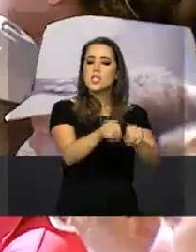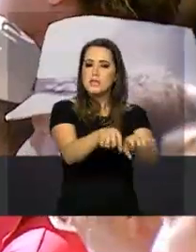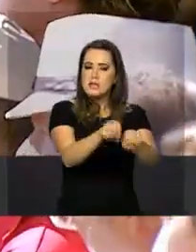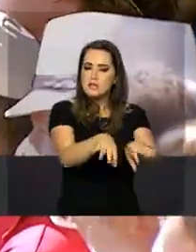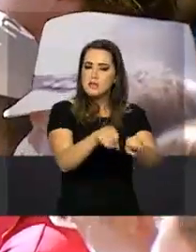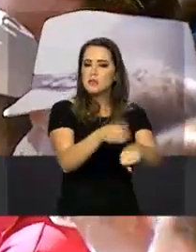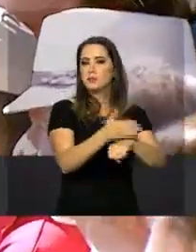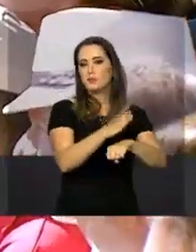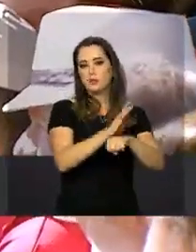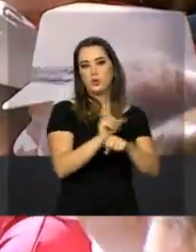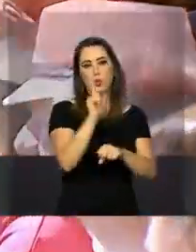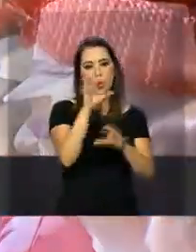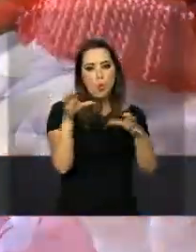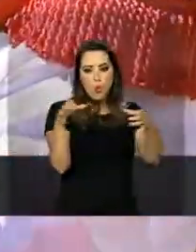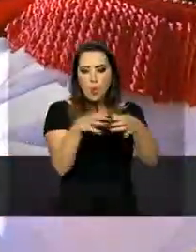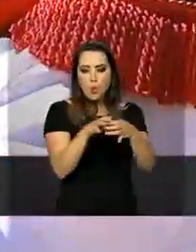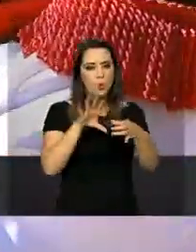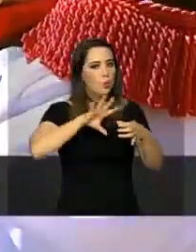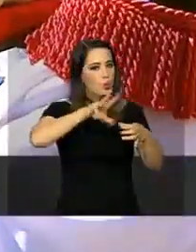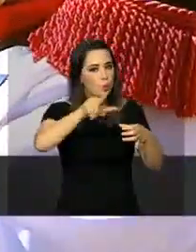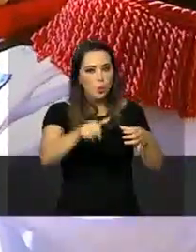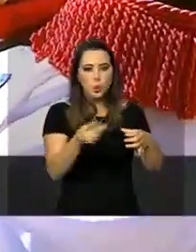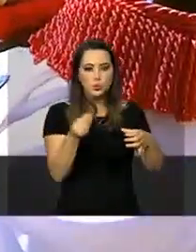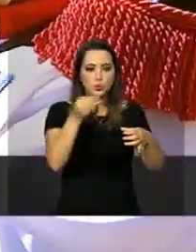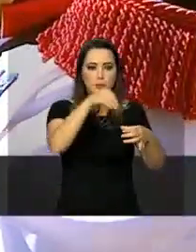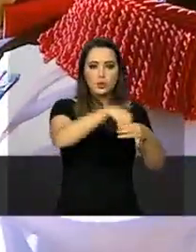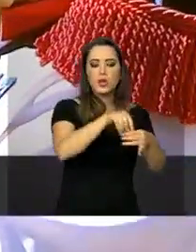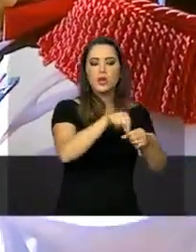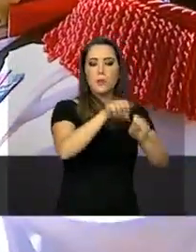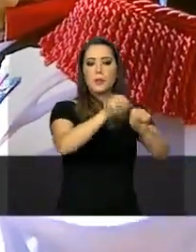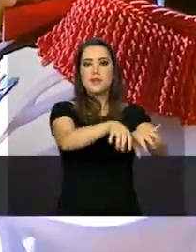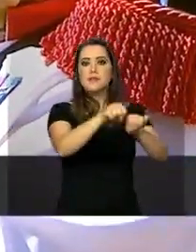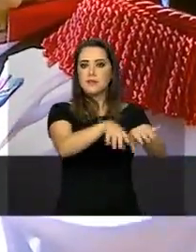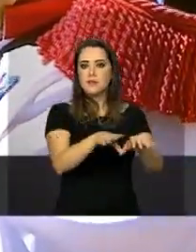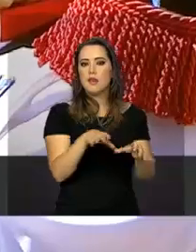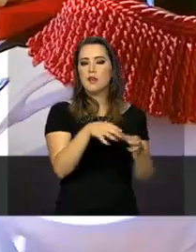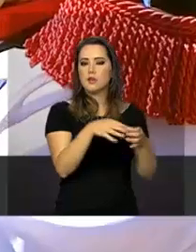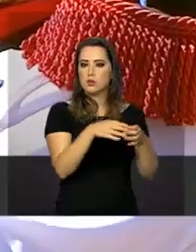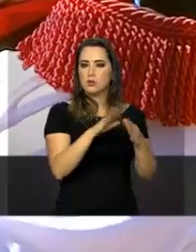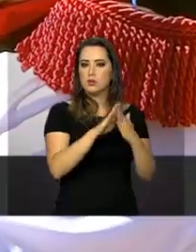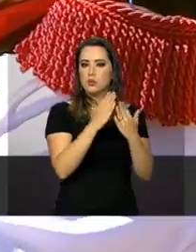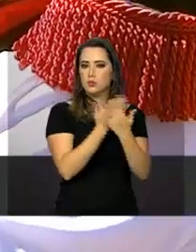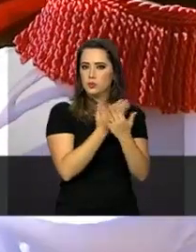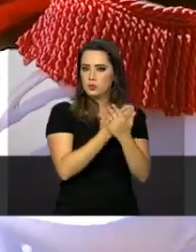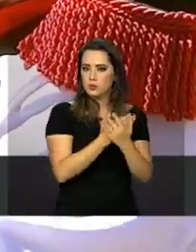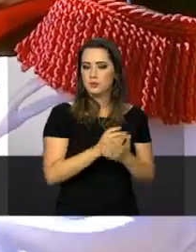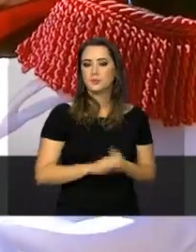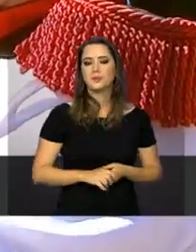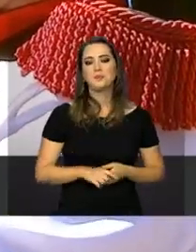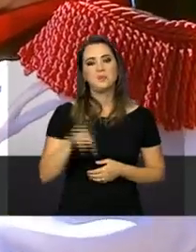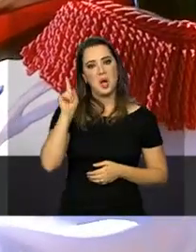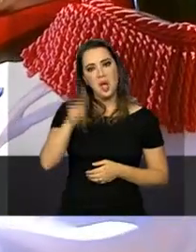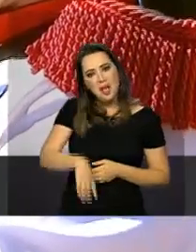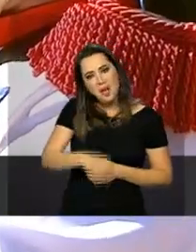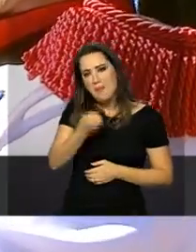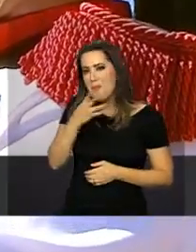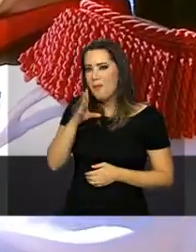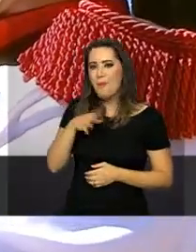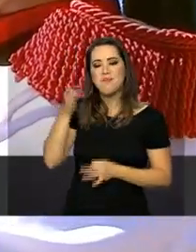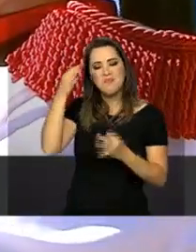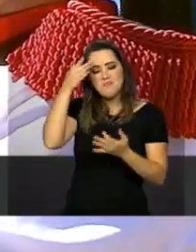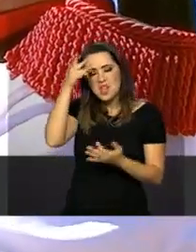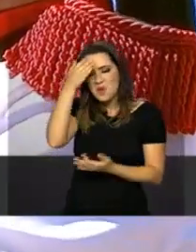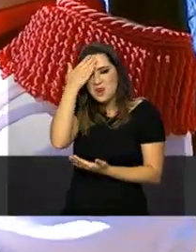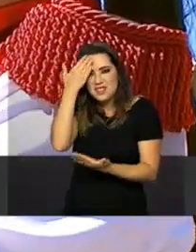uma unidade militar inteira para apoiar a Secretaria de Educação. Muito bacana. Eu tenho certeza